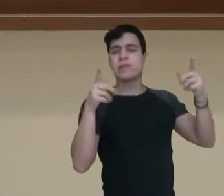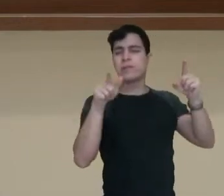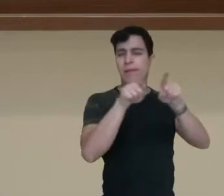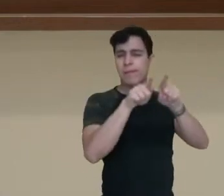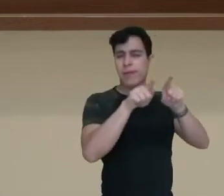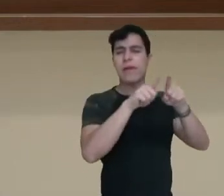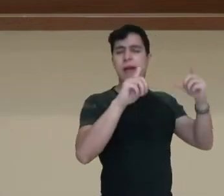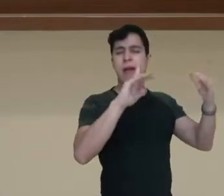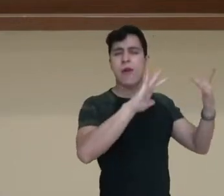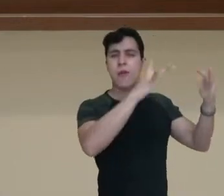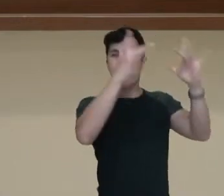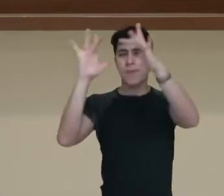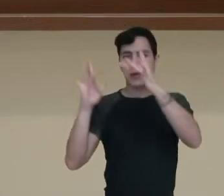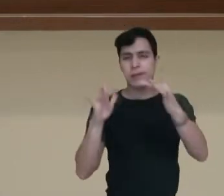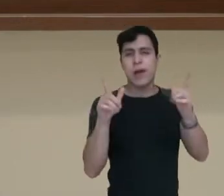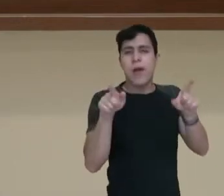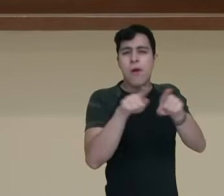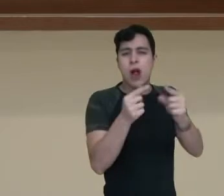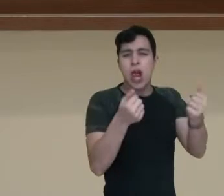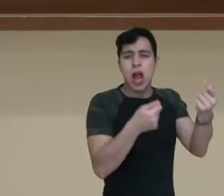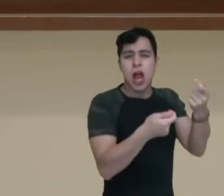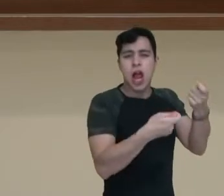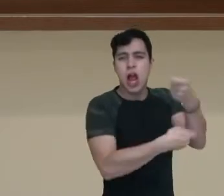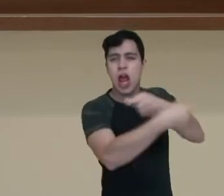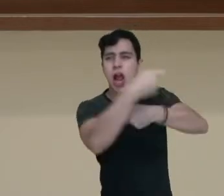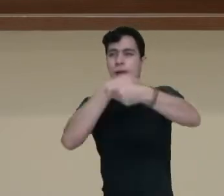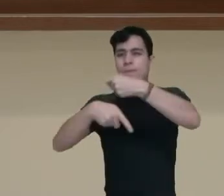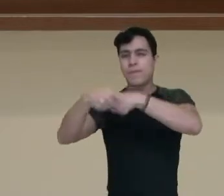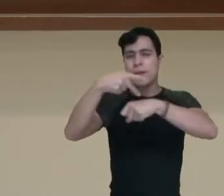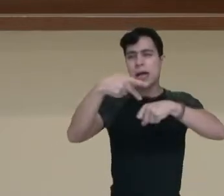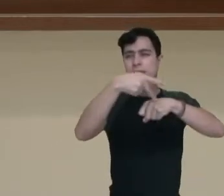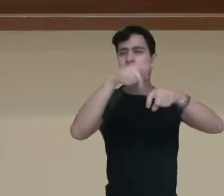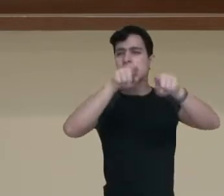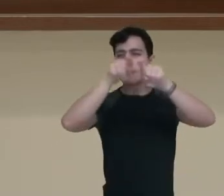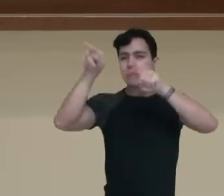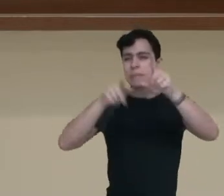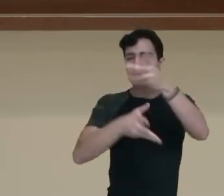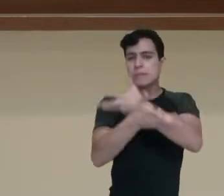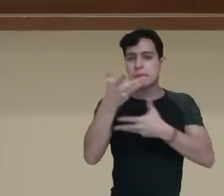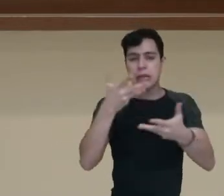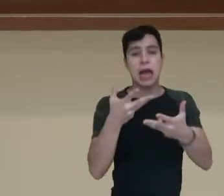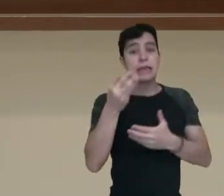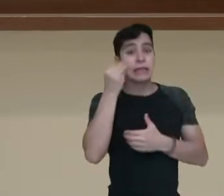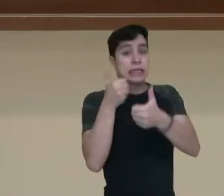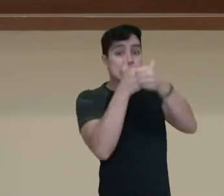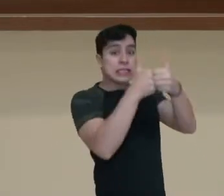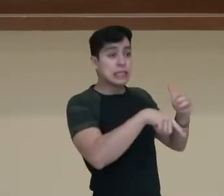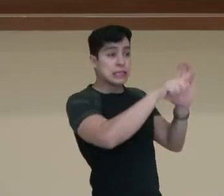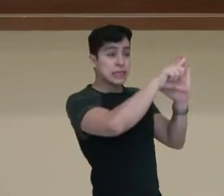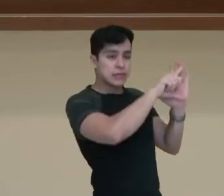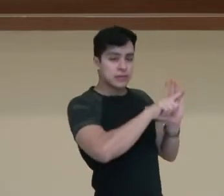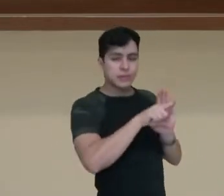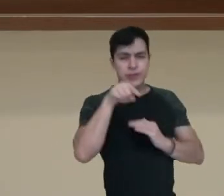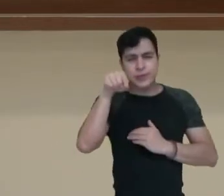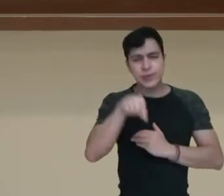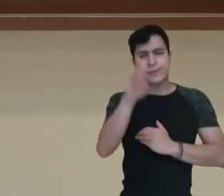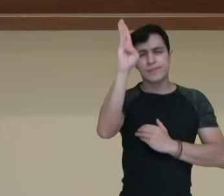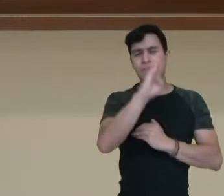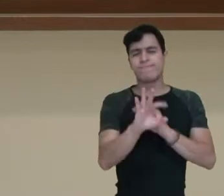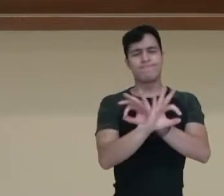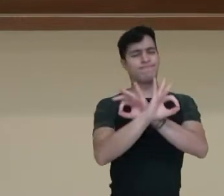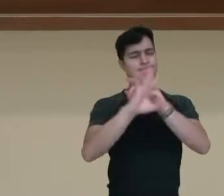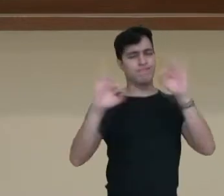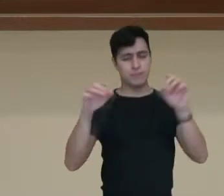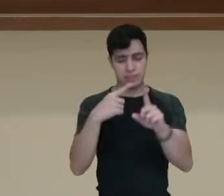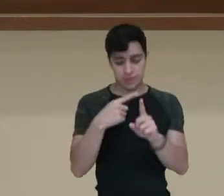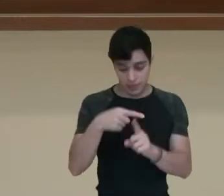fazer comércio com outros países, eles tentam se adequar a essas normas. E isso foi muito bom para o Brasil, porque o nosso país